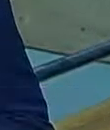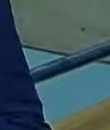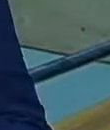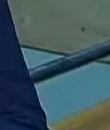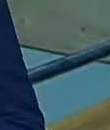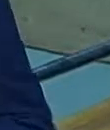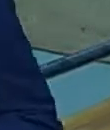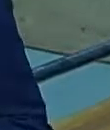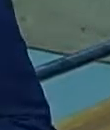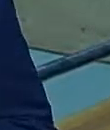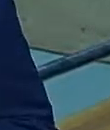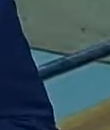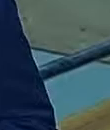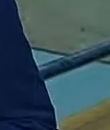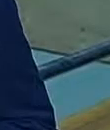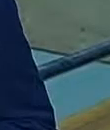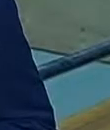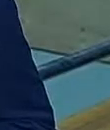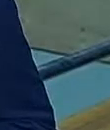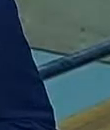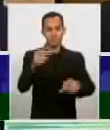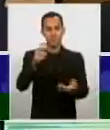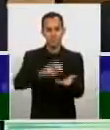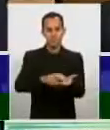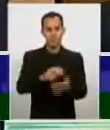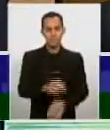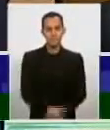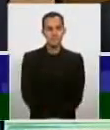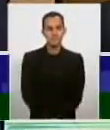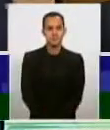de agosto, terça-feira. Acompanhe.